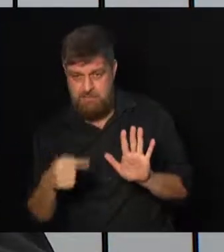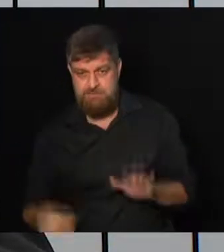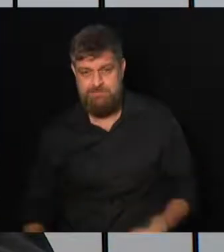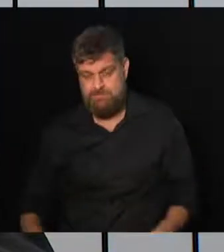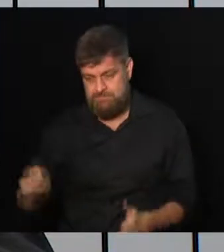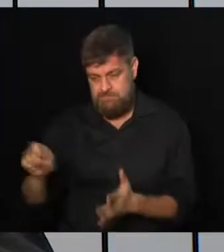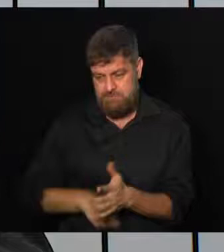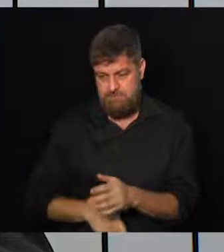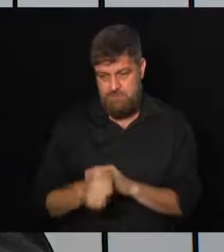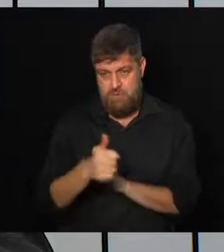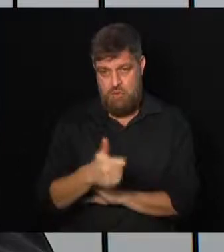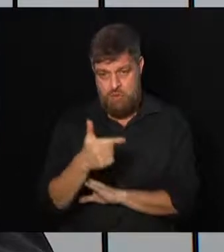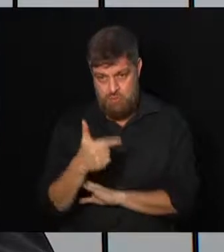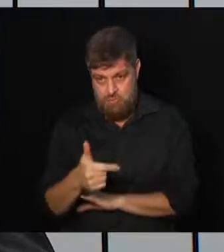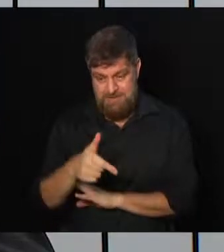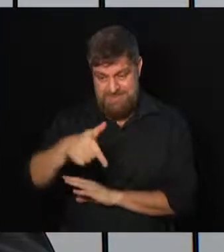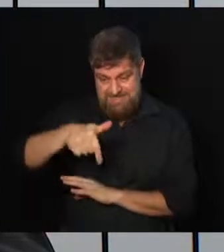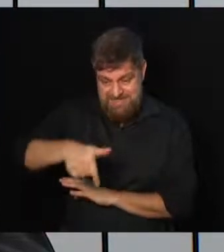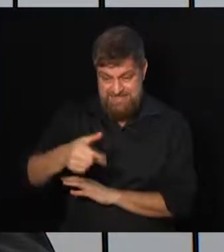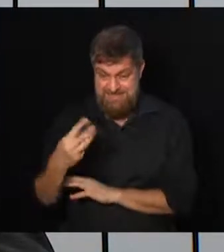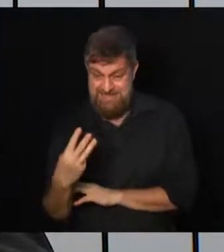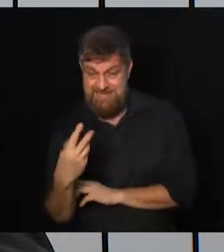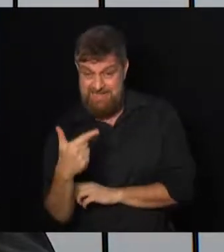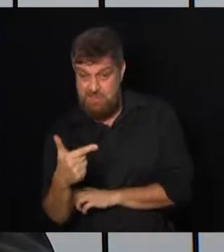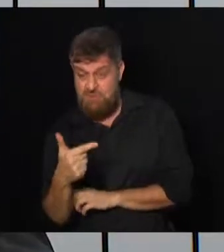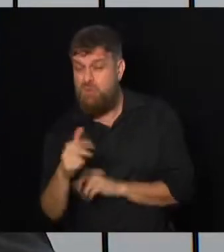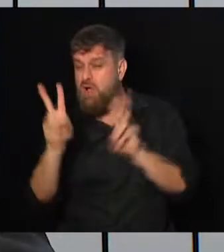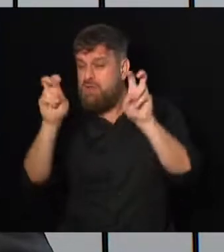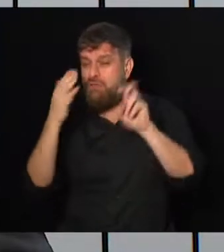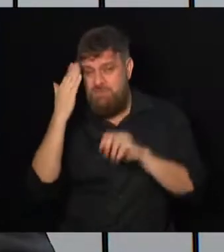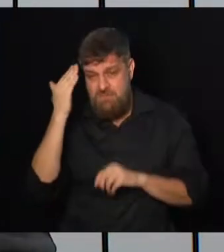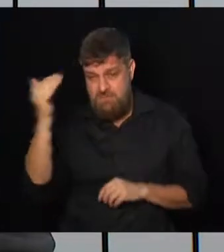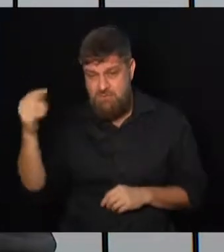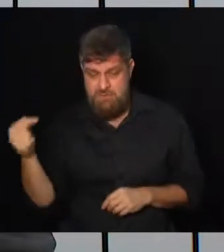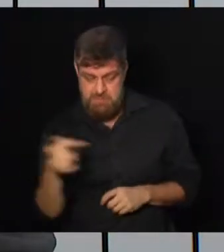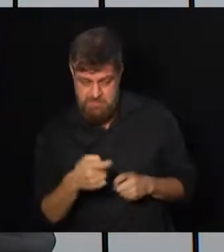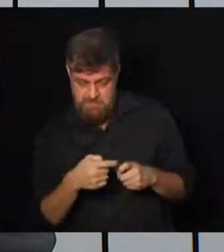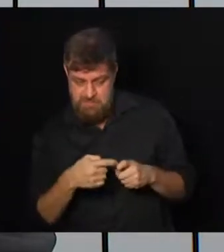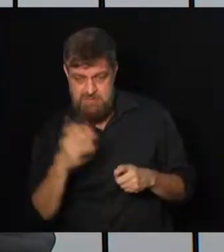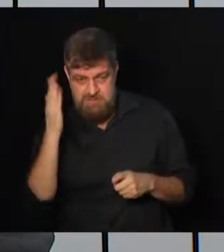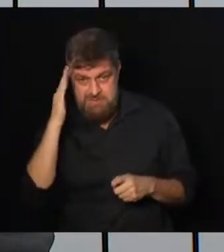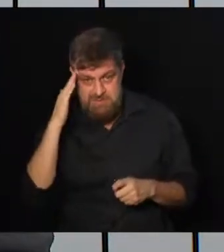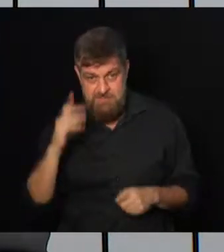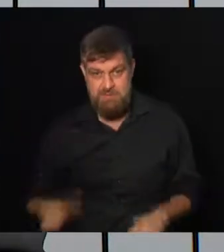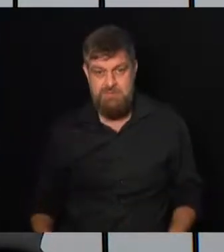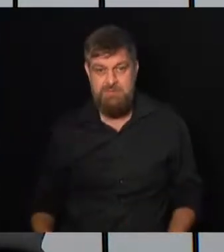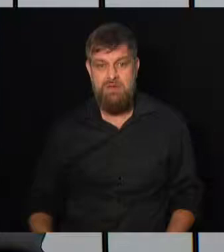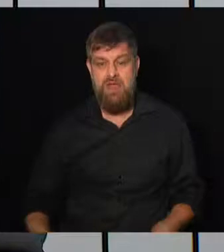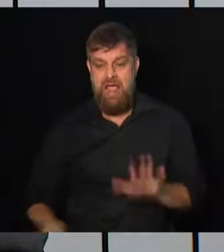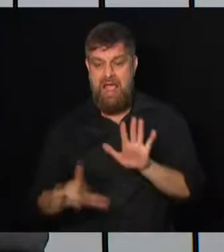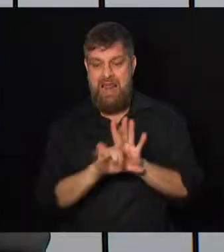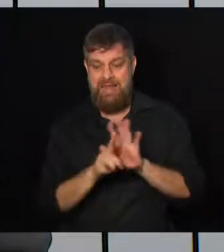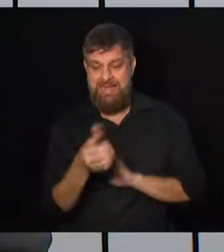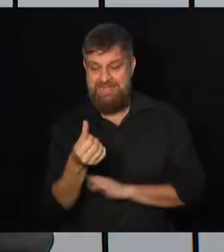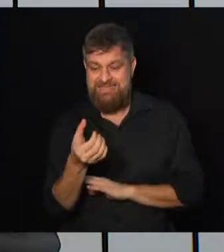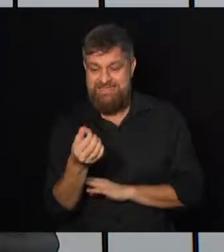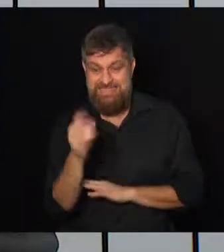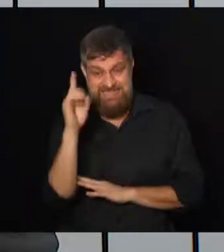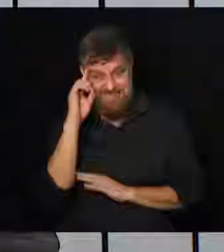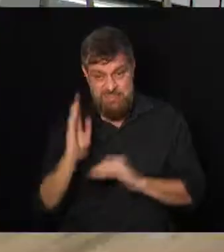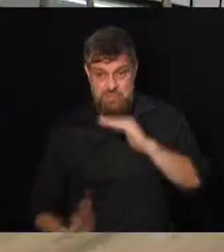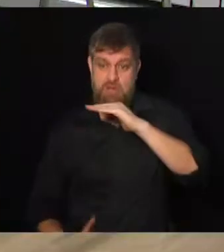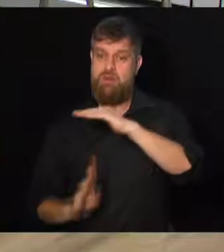Lei 12.732, que ficou conhecida, o doutor deve saber disso, como a Lei dos 60 dias. Essa é bem